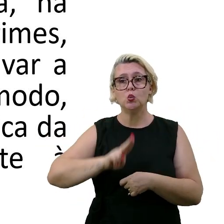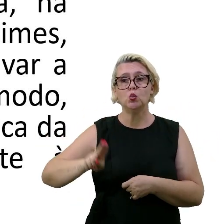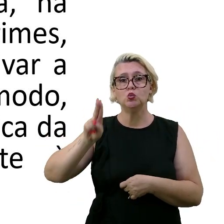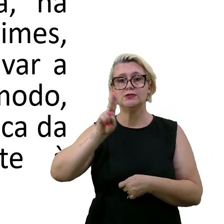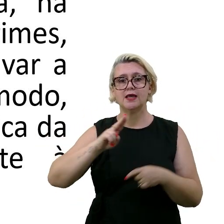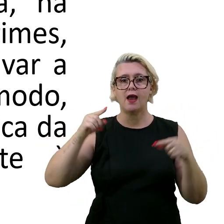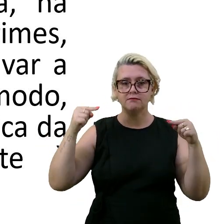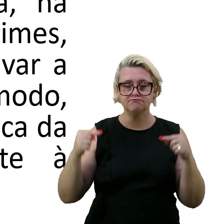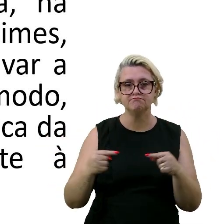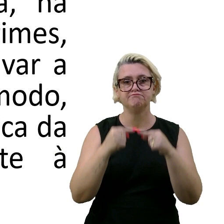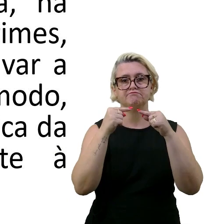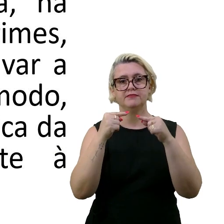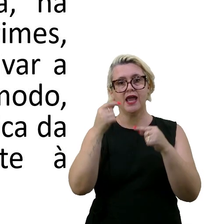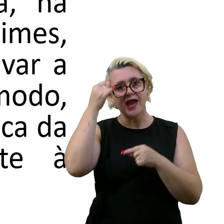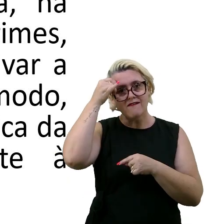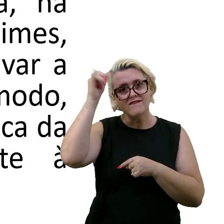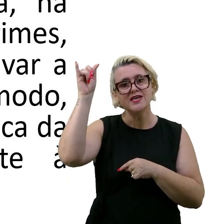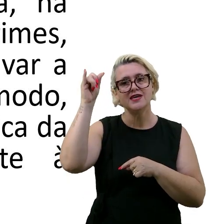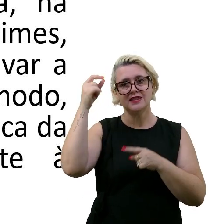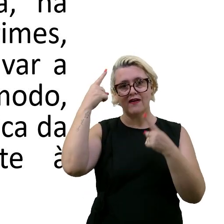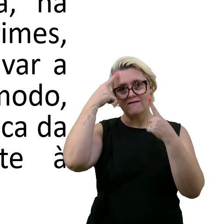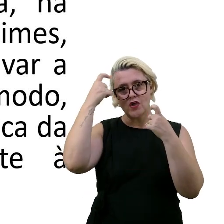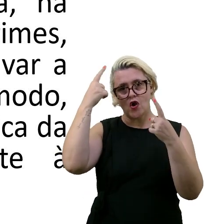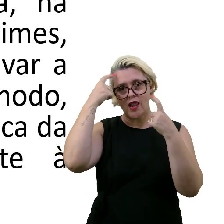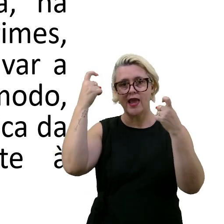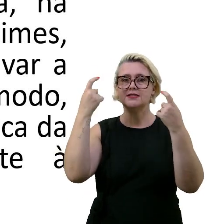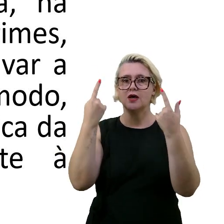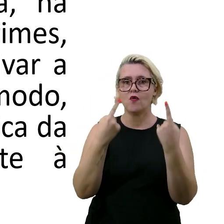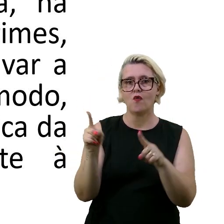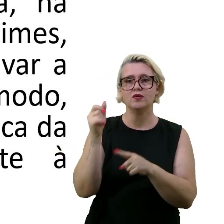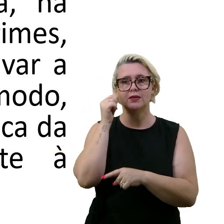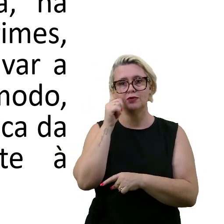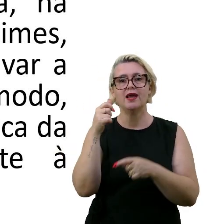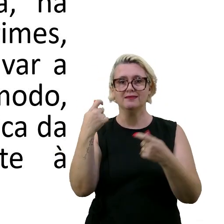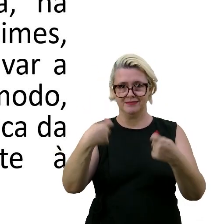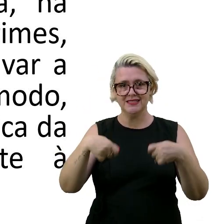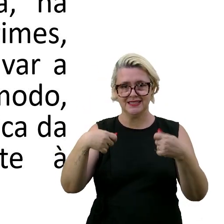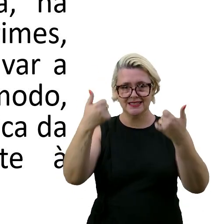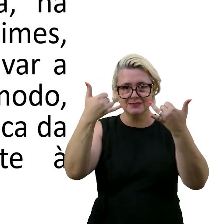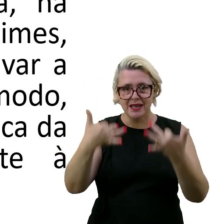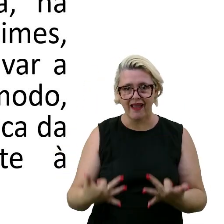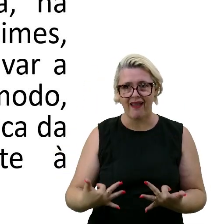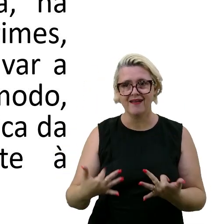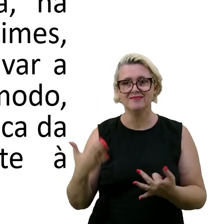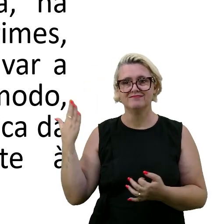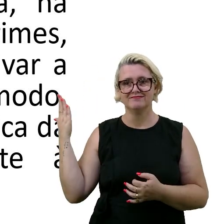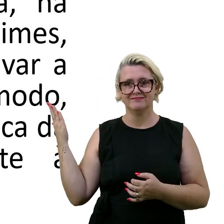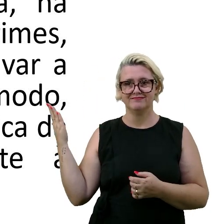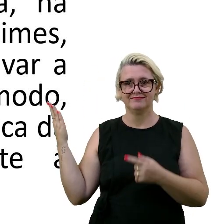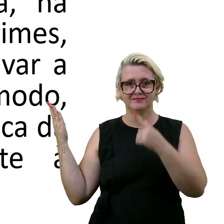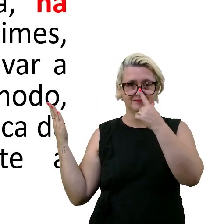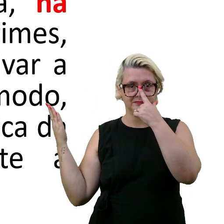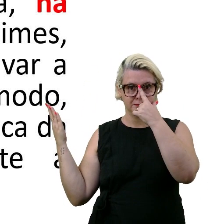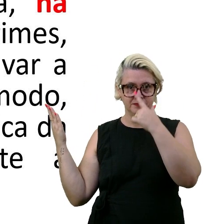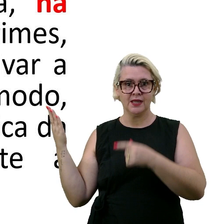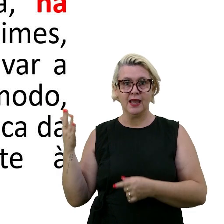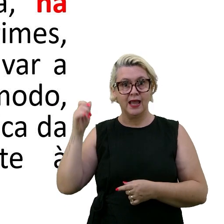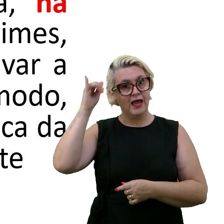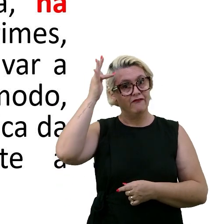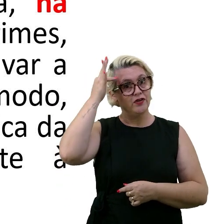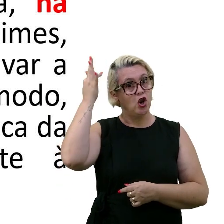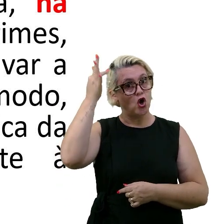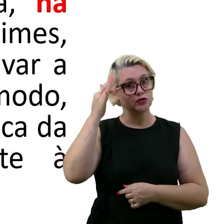de modo que, então, explica a necessidade disso, que foi a fala do